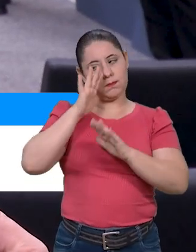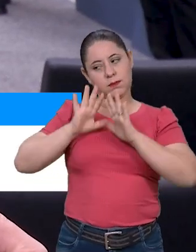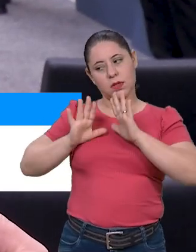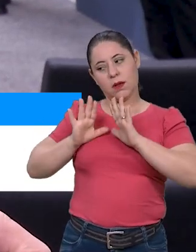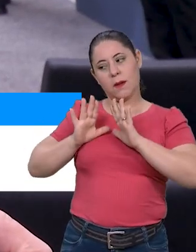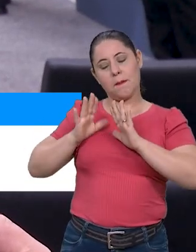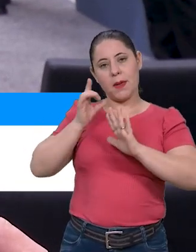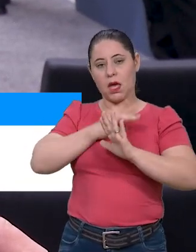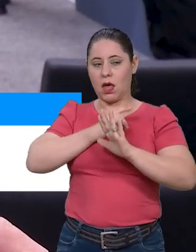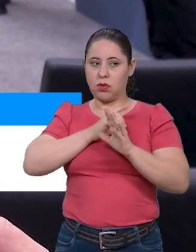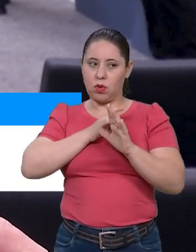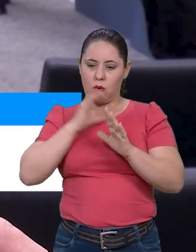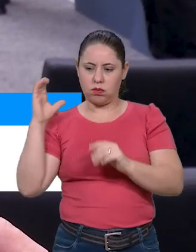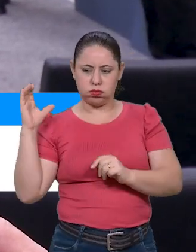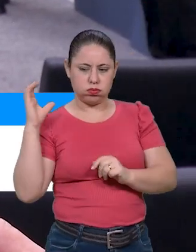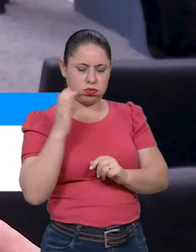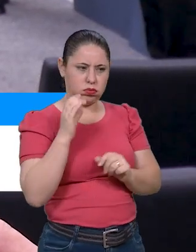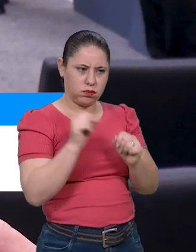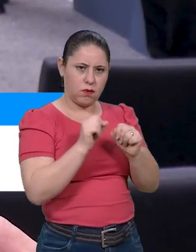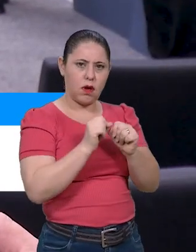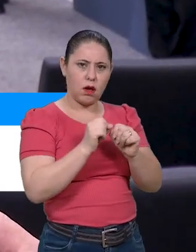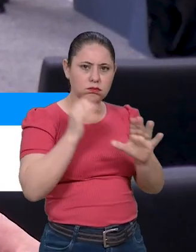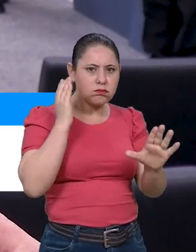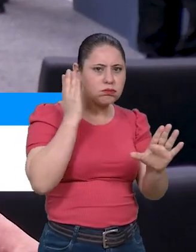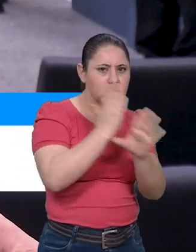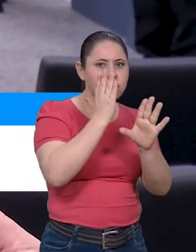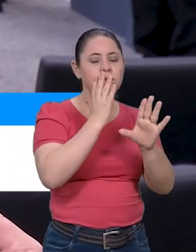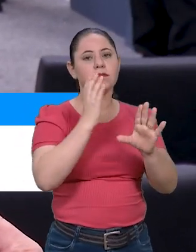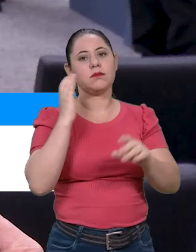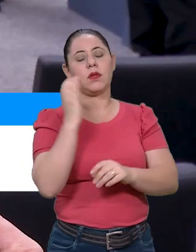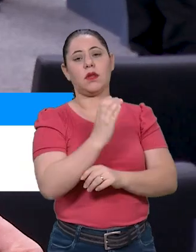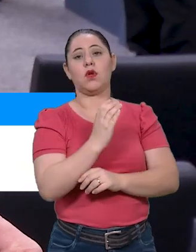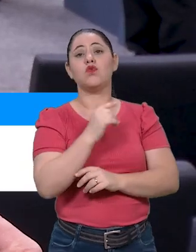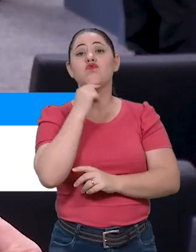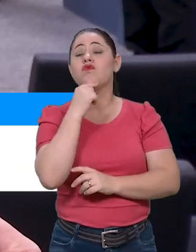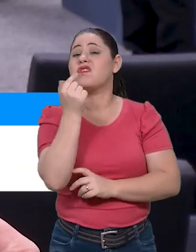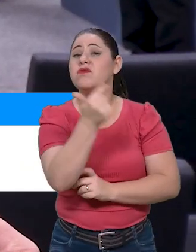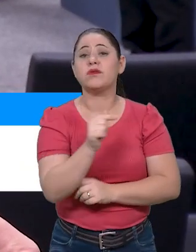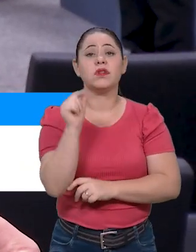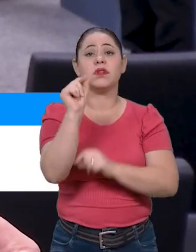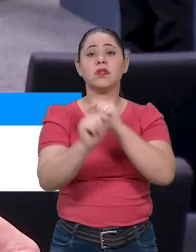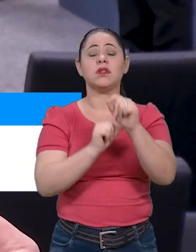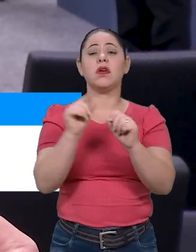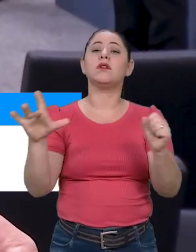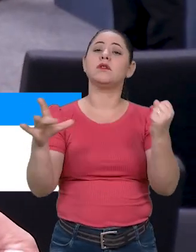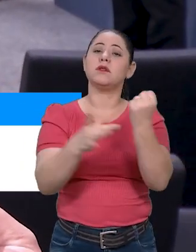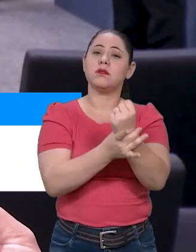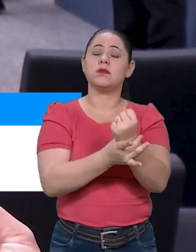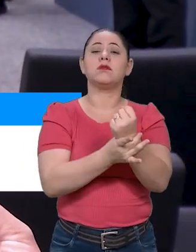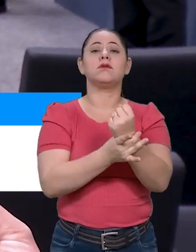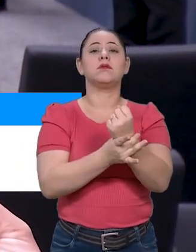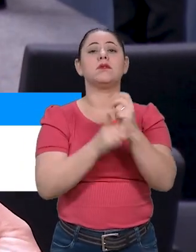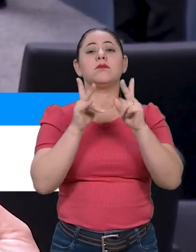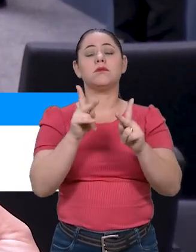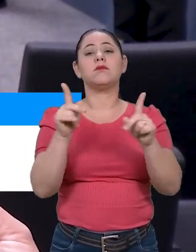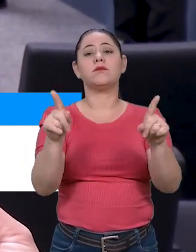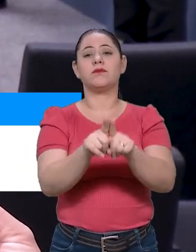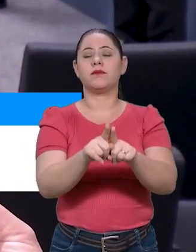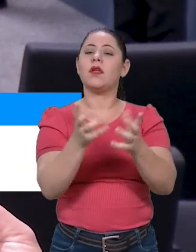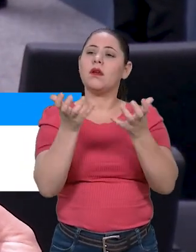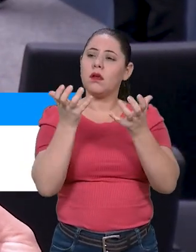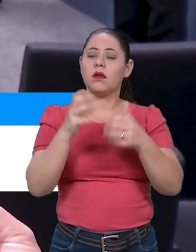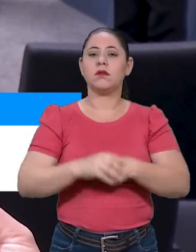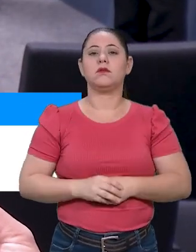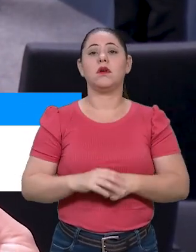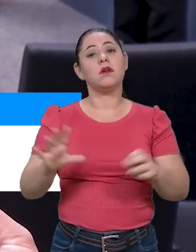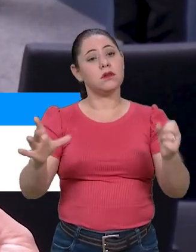certa timidez né da violência do criminoso de atuar então eu não tenho dúvida que isso traz segurança